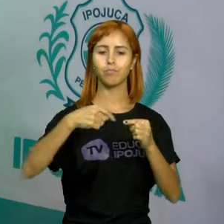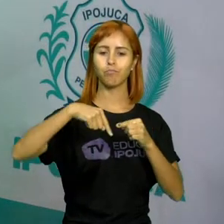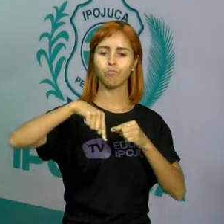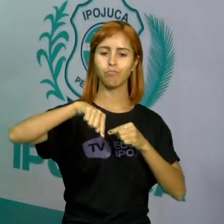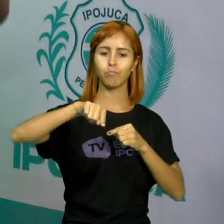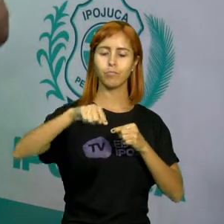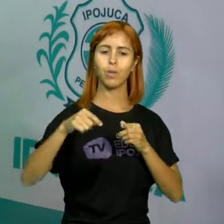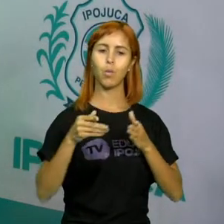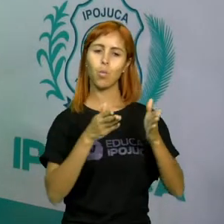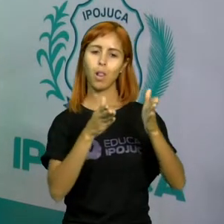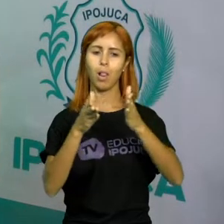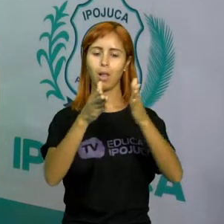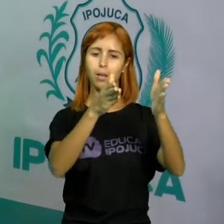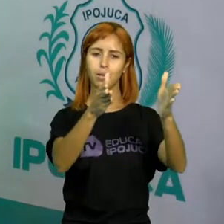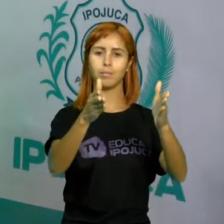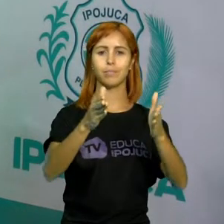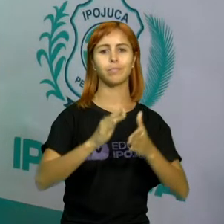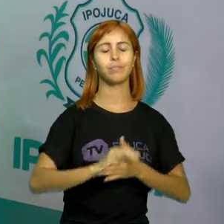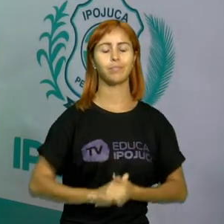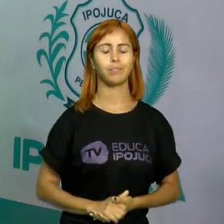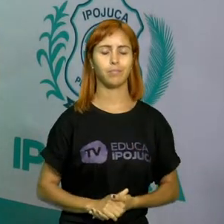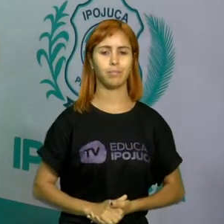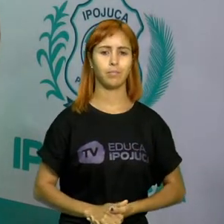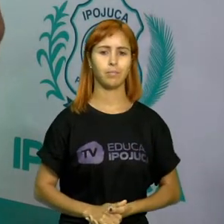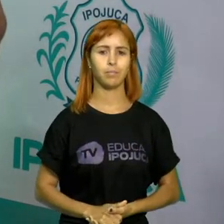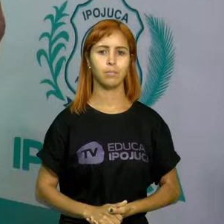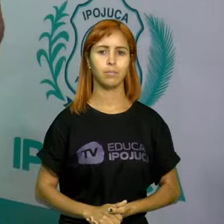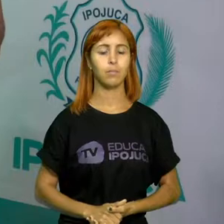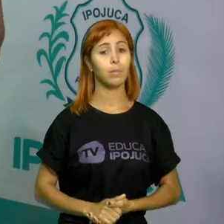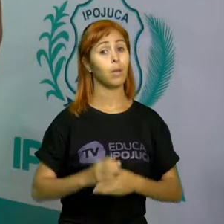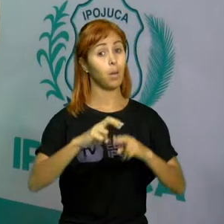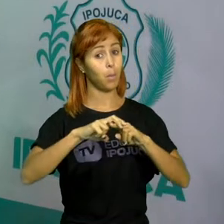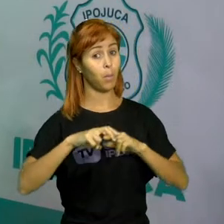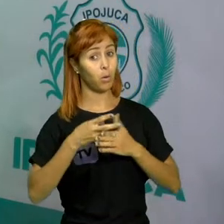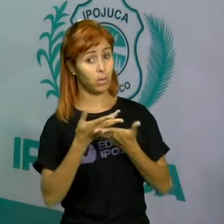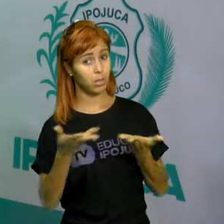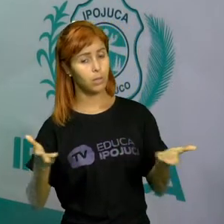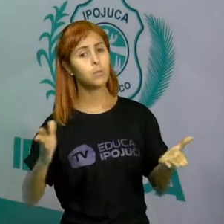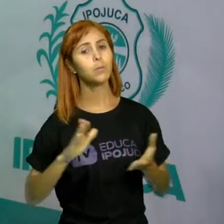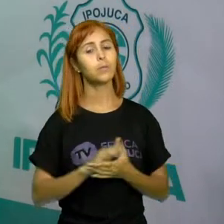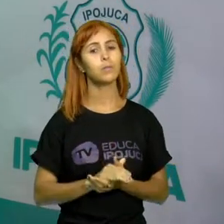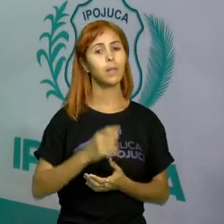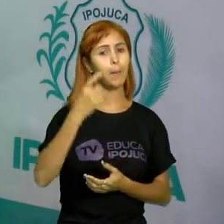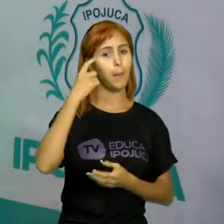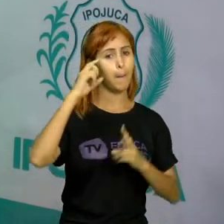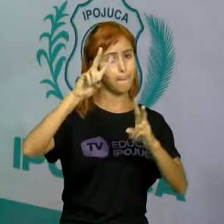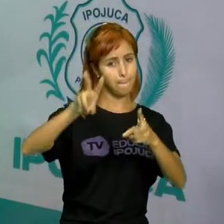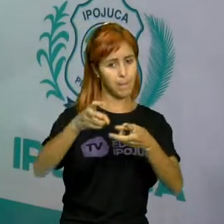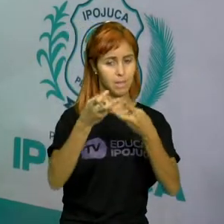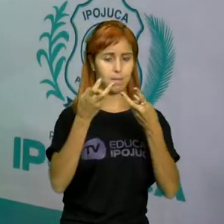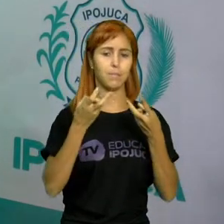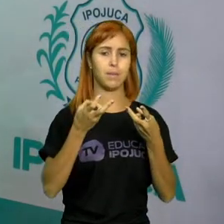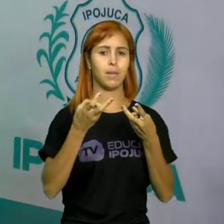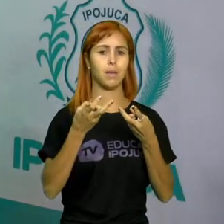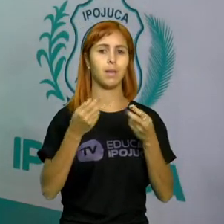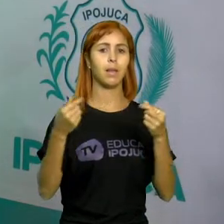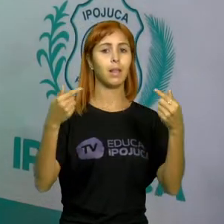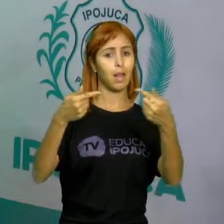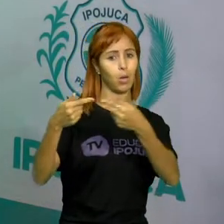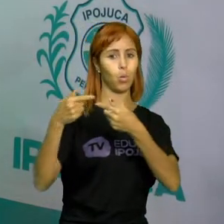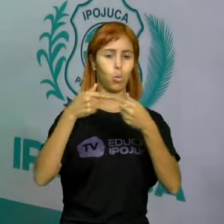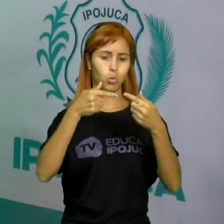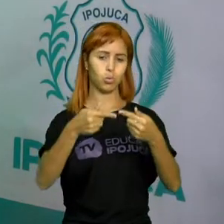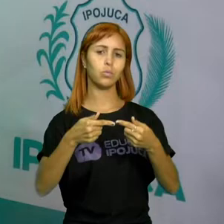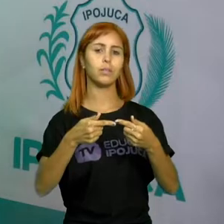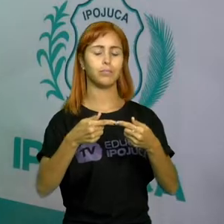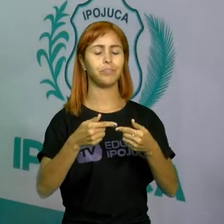né, seguindo o seu caminho. Portanto, a gente tem que perceber, de acordo com a obra aqui, que é